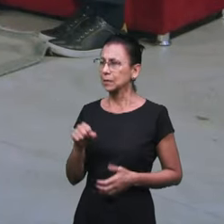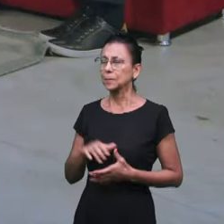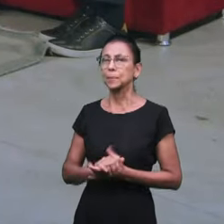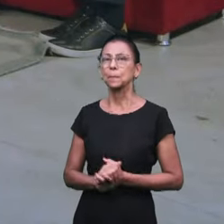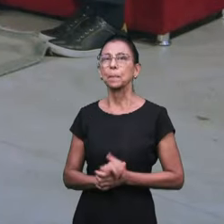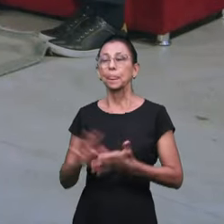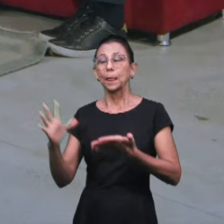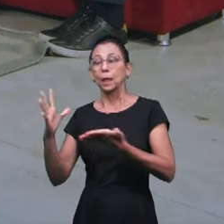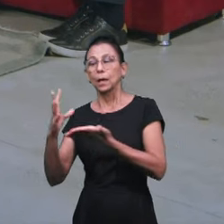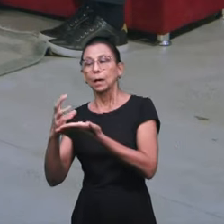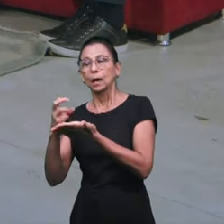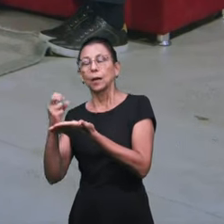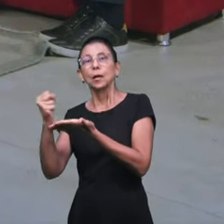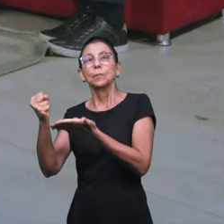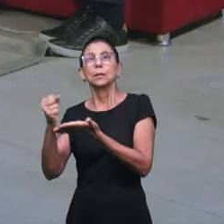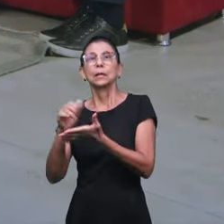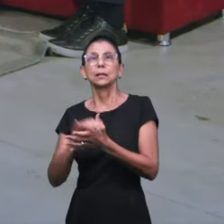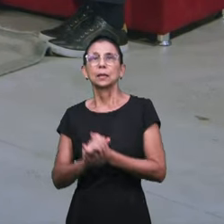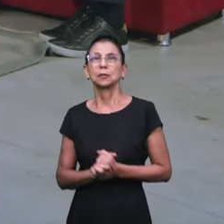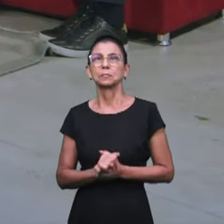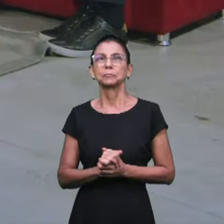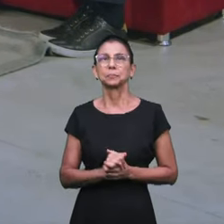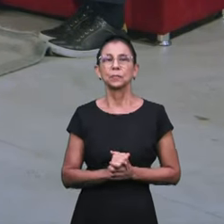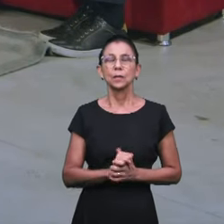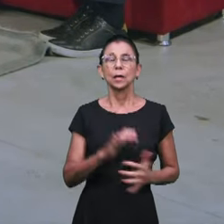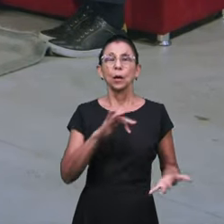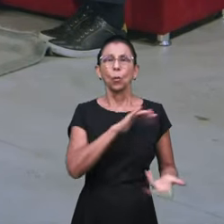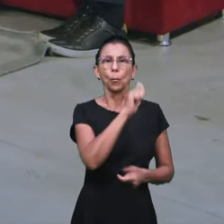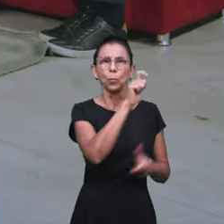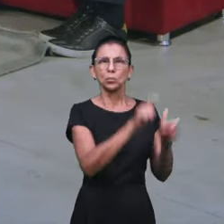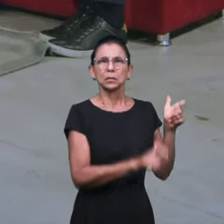será invisível para o mundo,